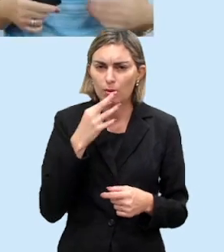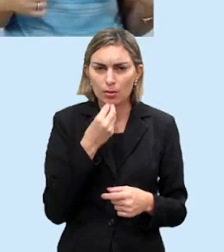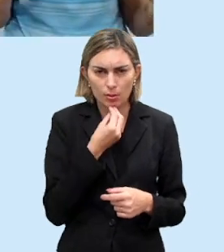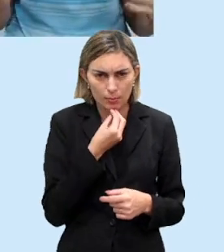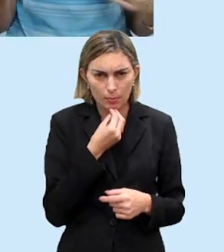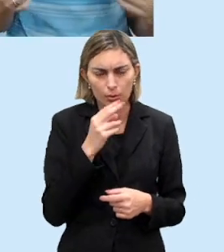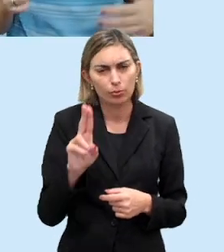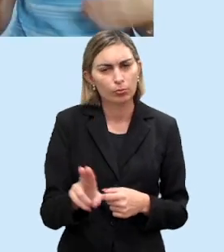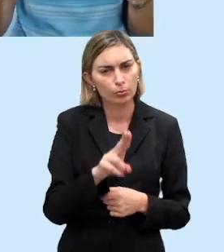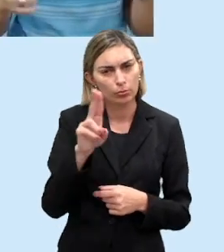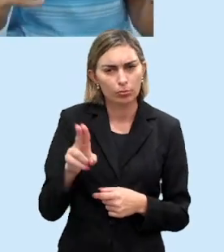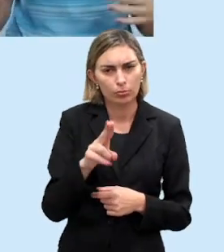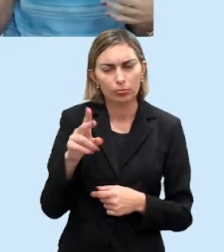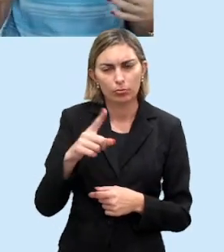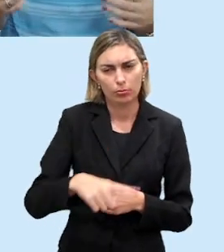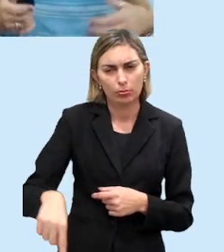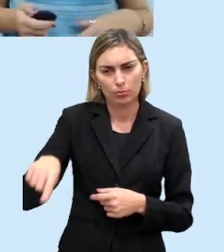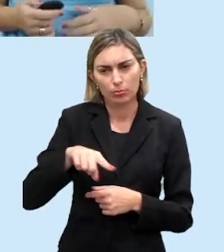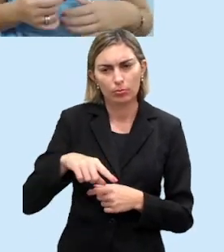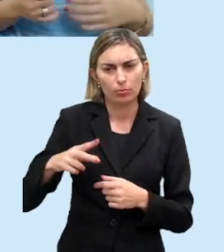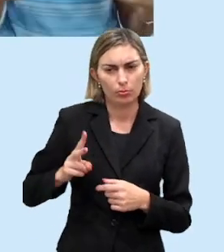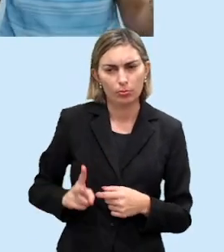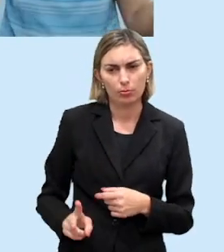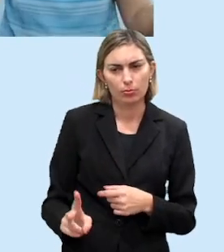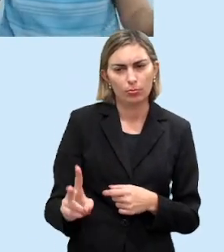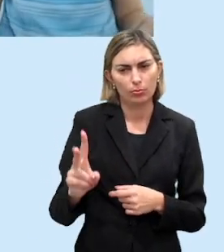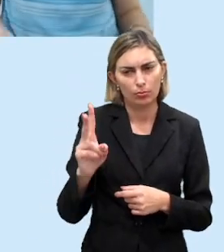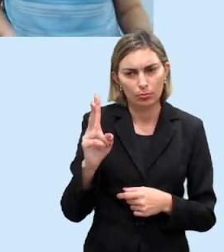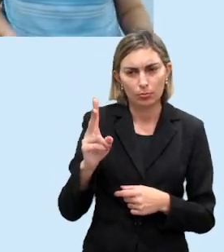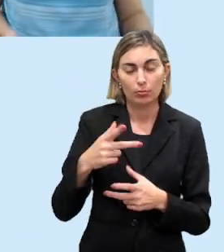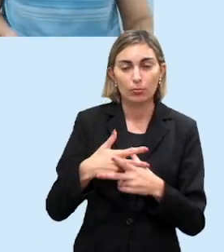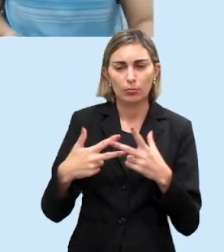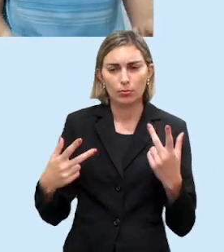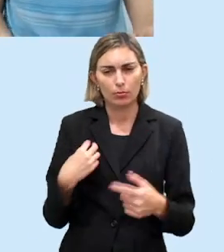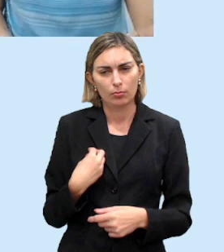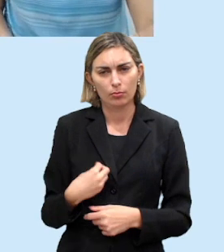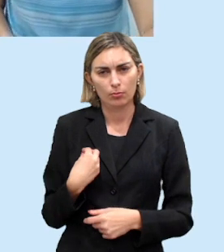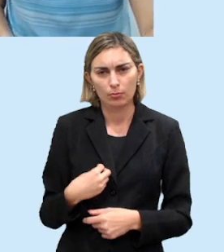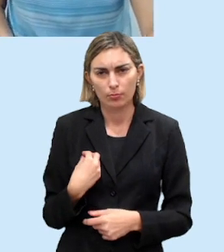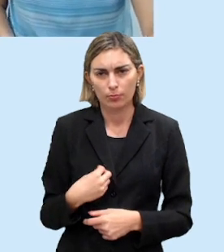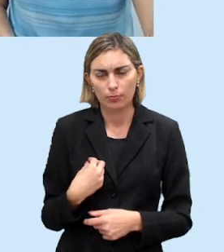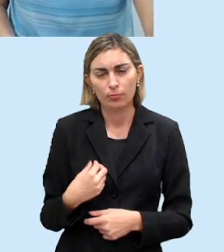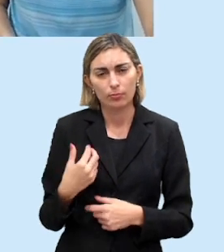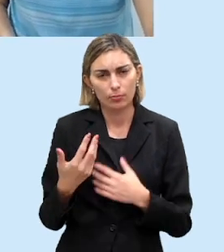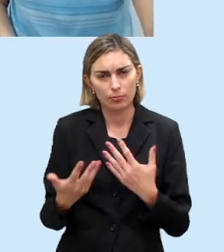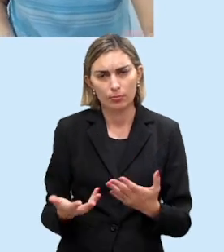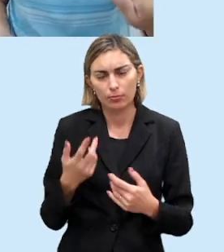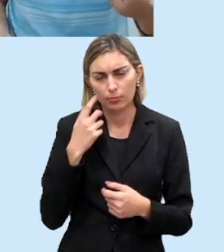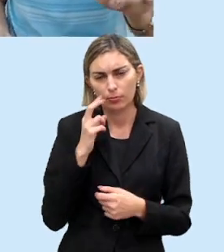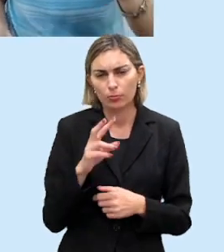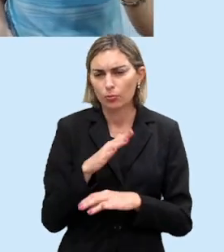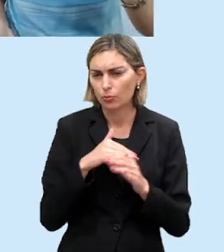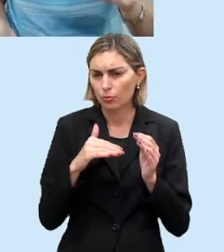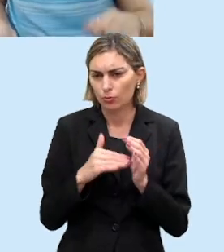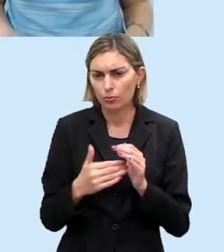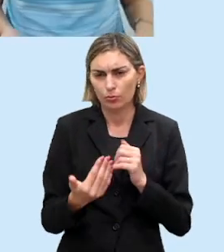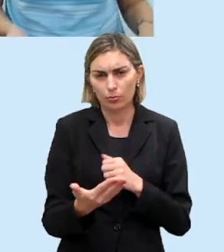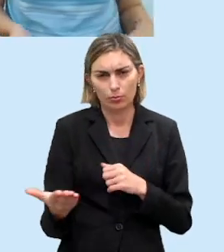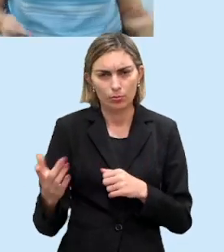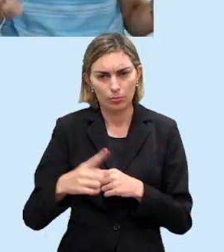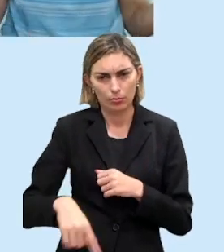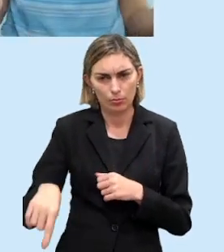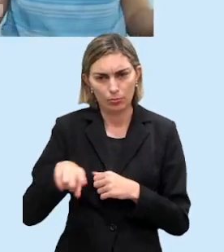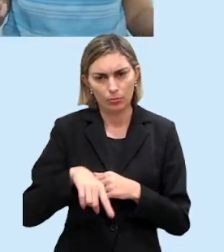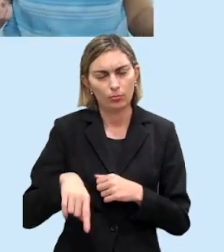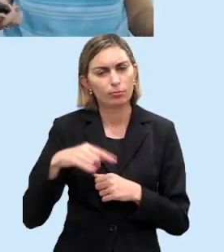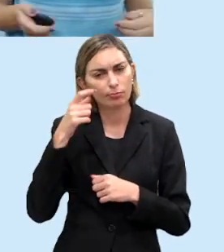útil, não é, para a gente dar continuidade às coisas da vida, né? Então veja, tudo isso para a gente é